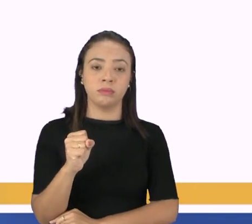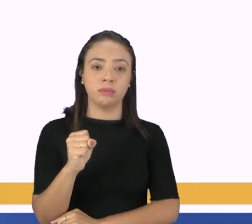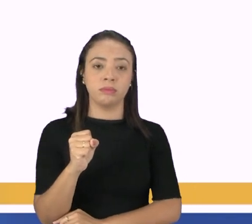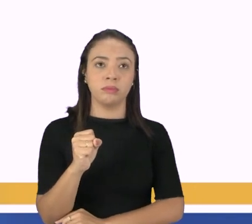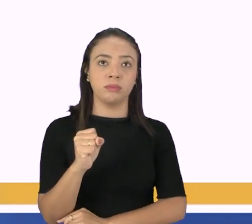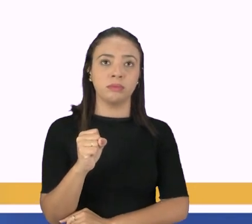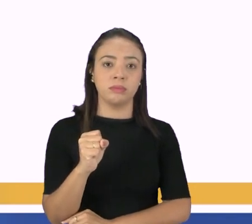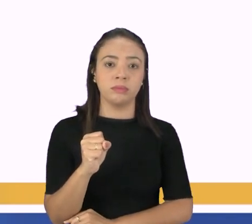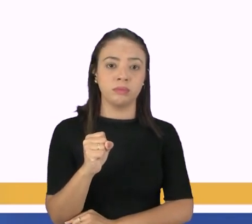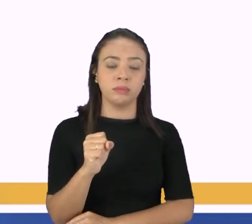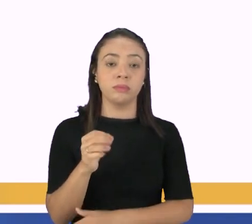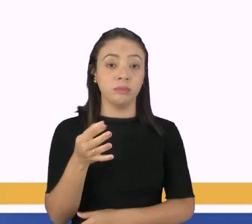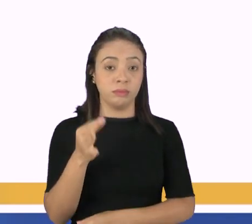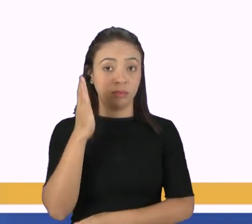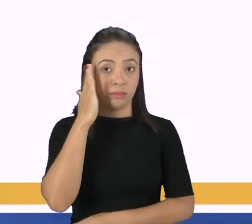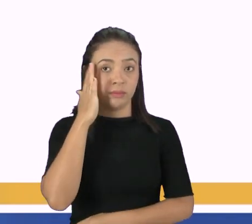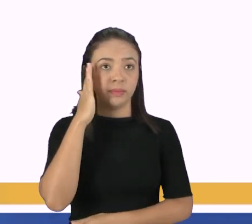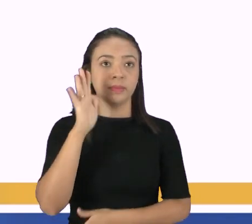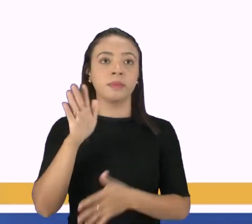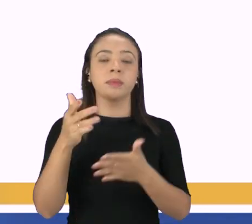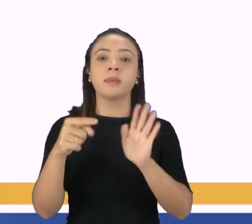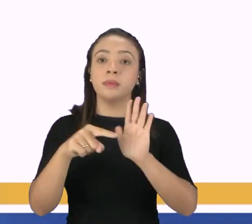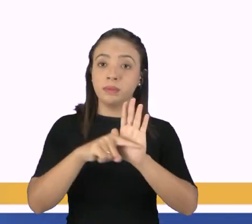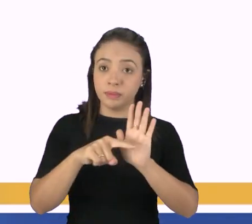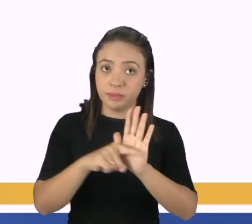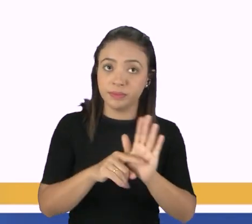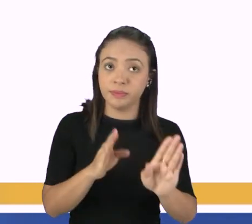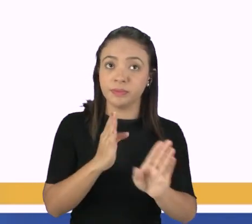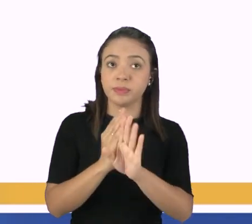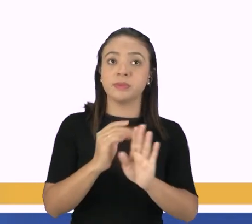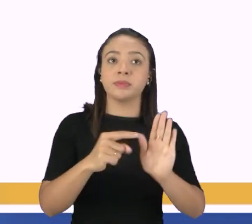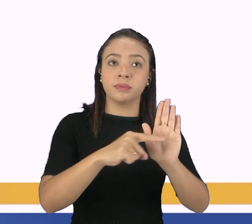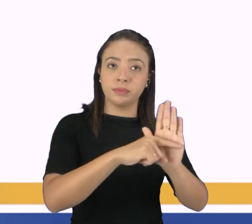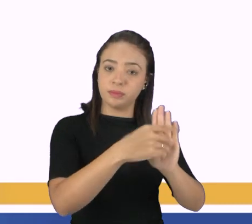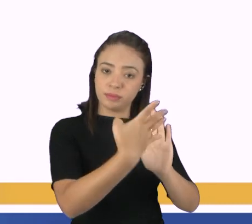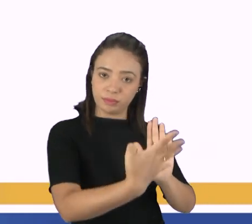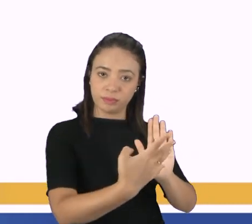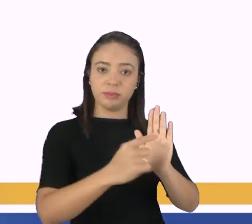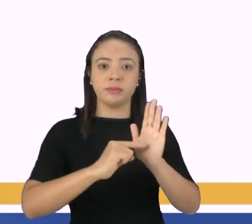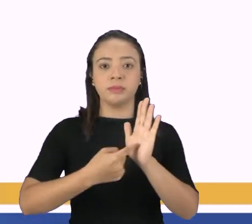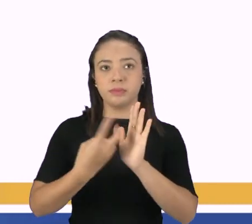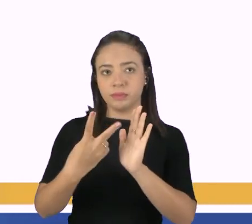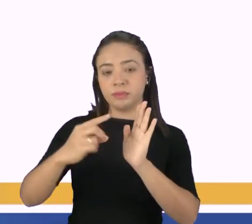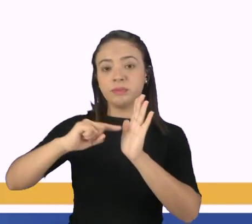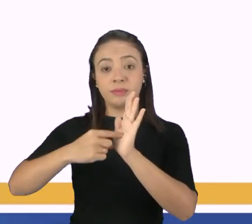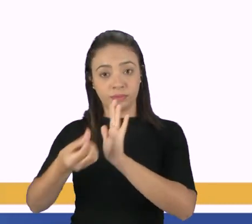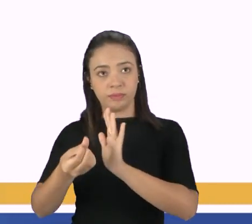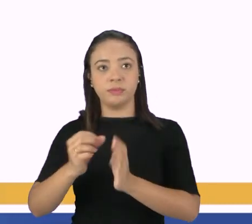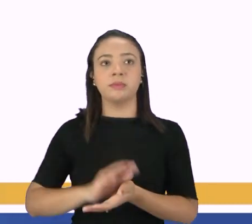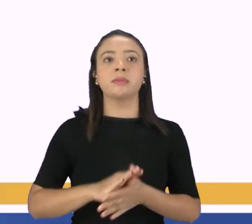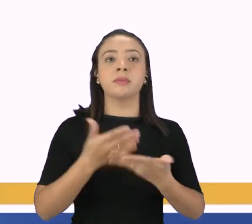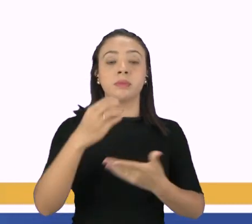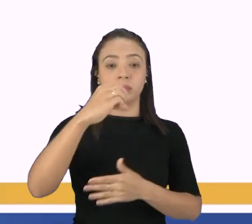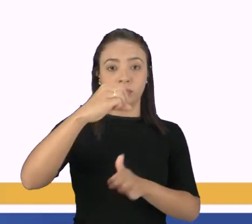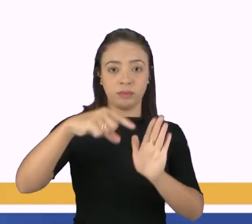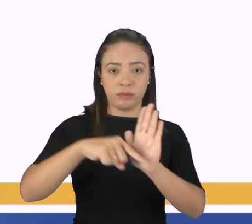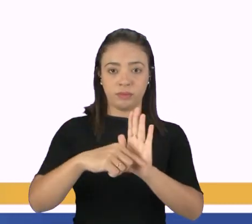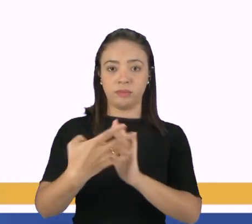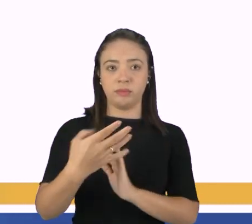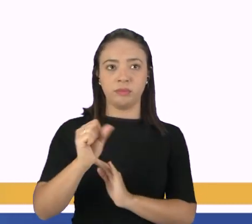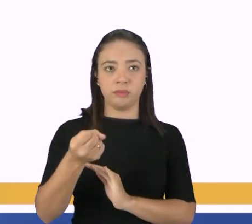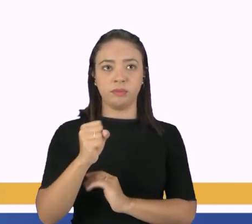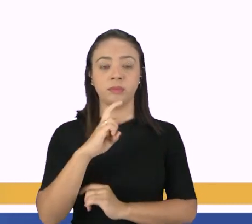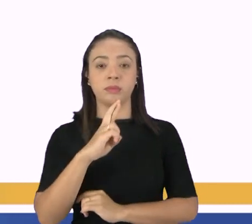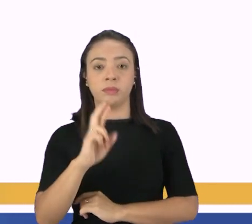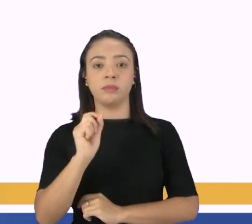6, 48, certo? Negativo por conta do jogo de sinal. Então, fazendo 9 menos 48, temos um delta